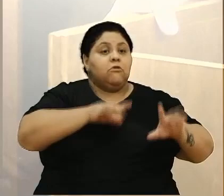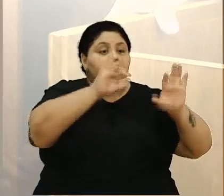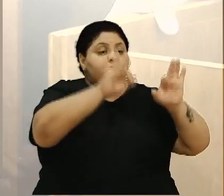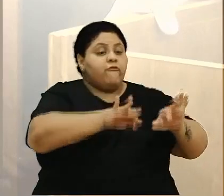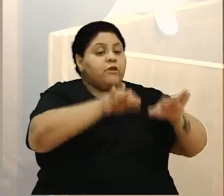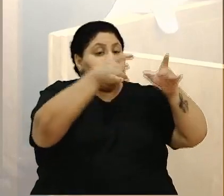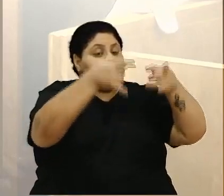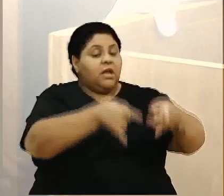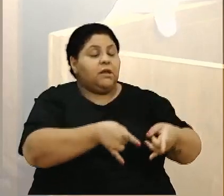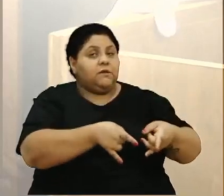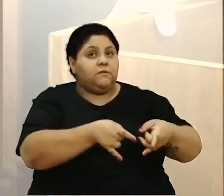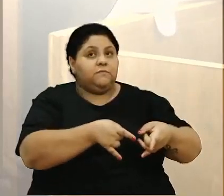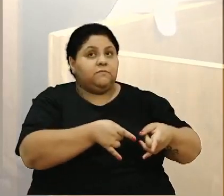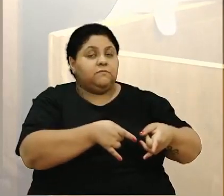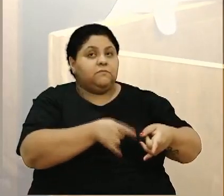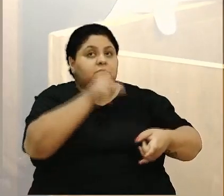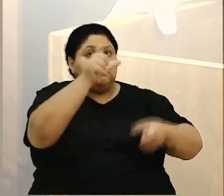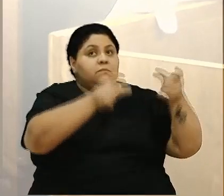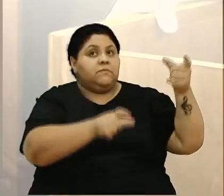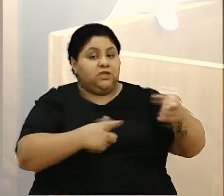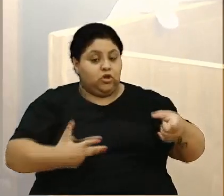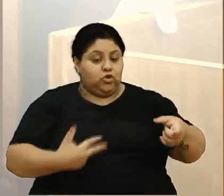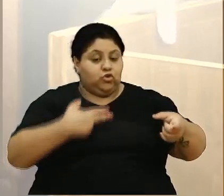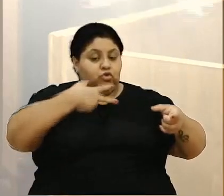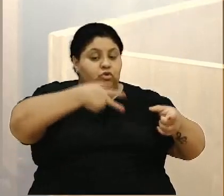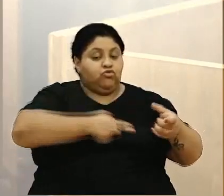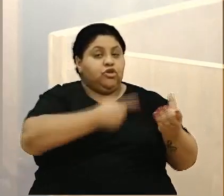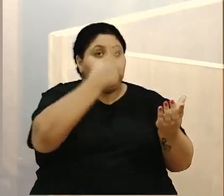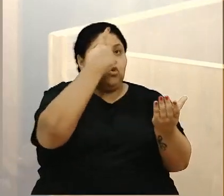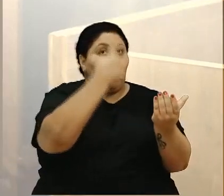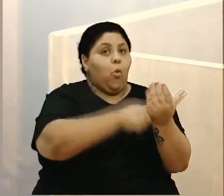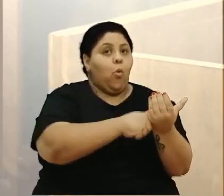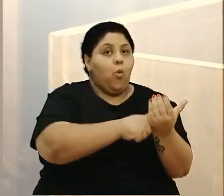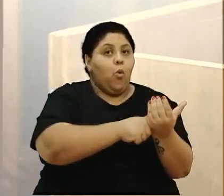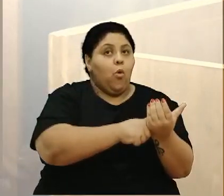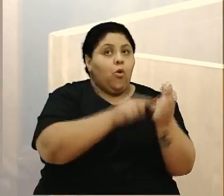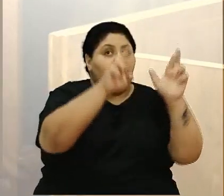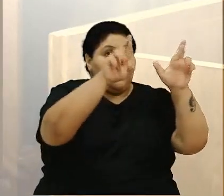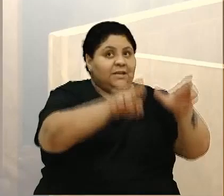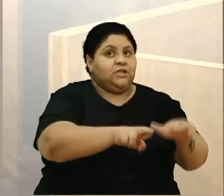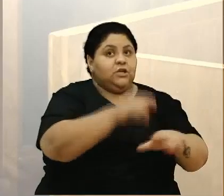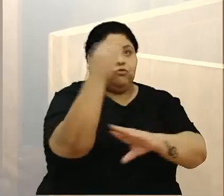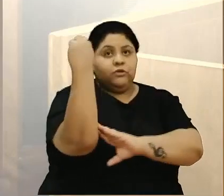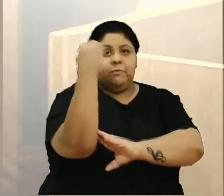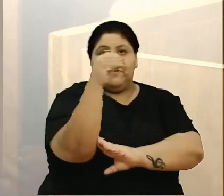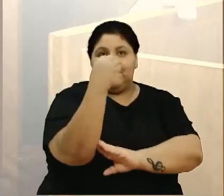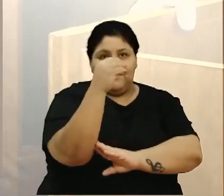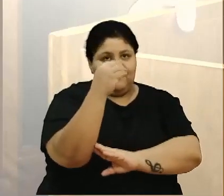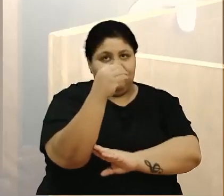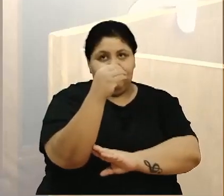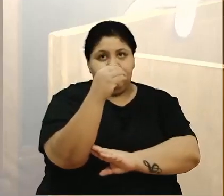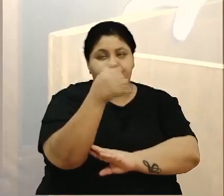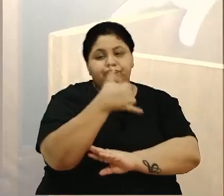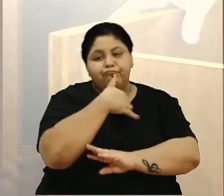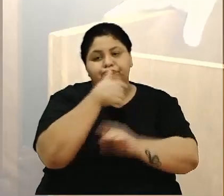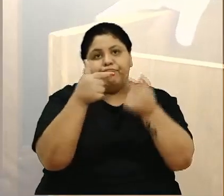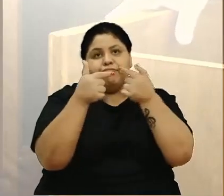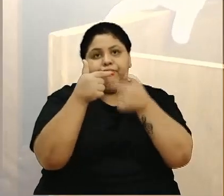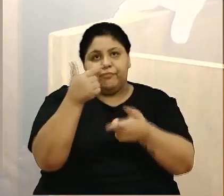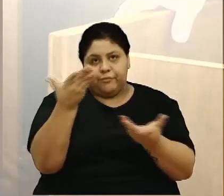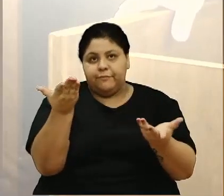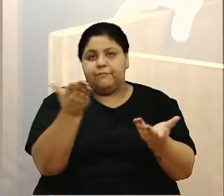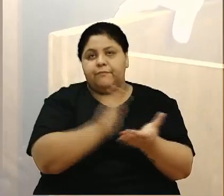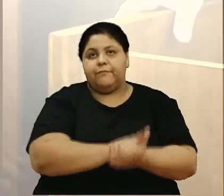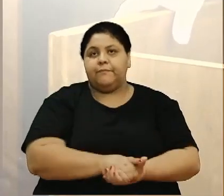Pessoas que estavam com cirurgias marcadas naquela região metropolitana não terão suas cirurgias, né, realizadas,